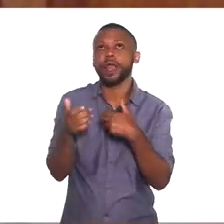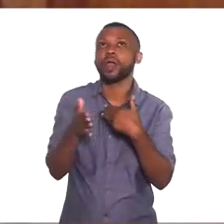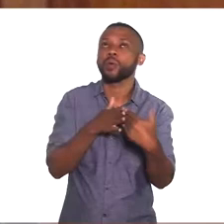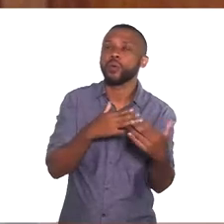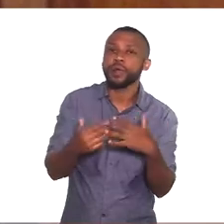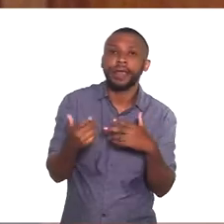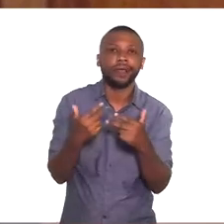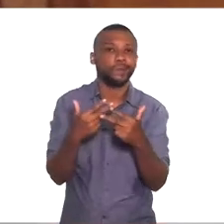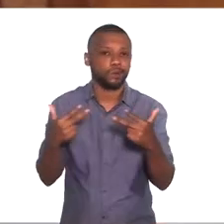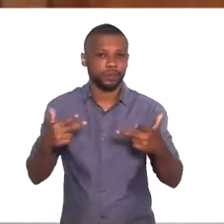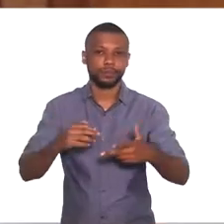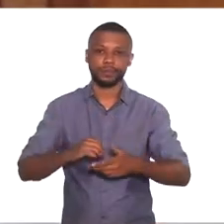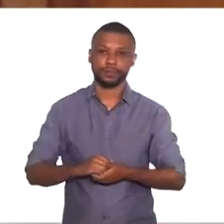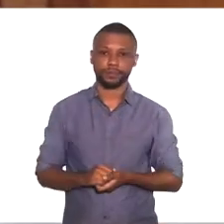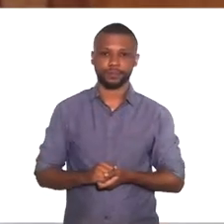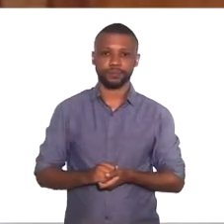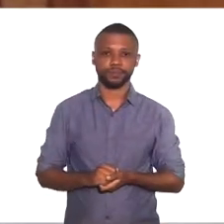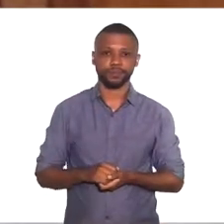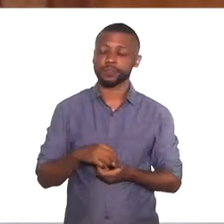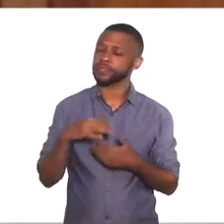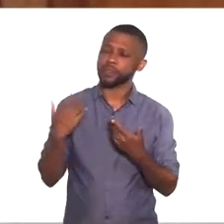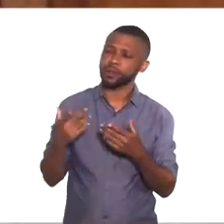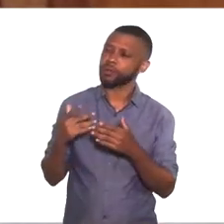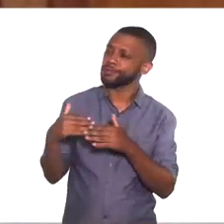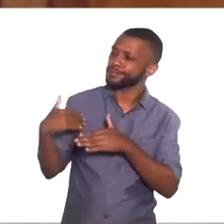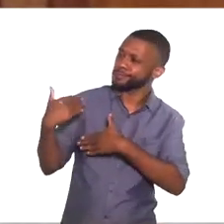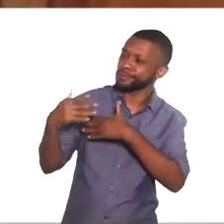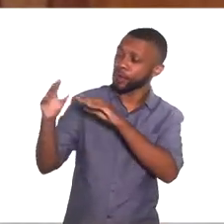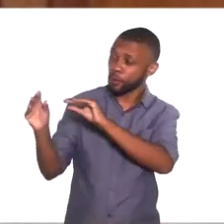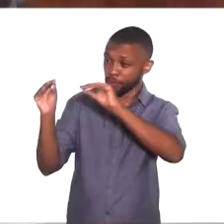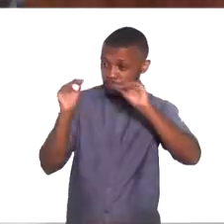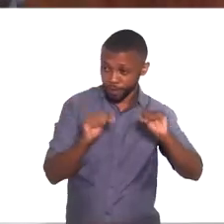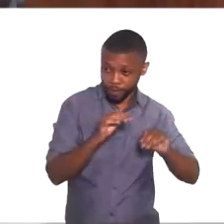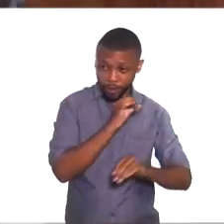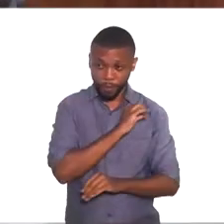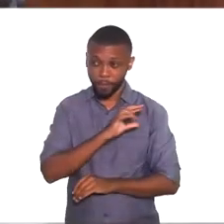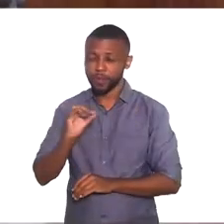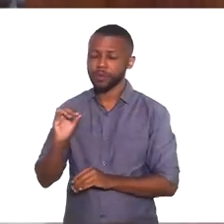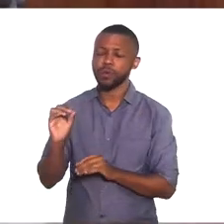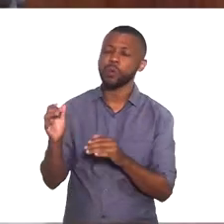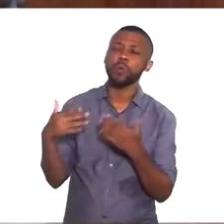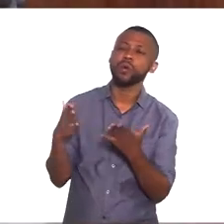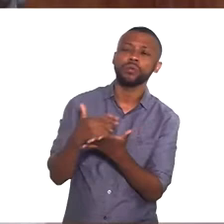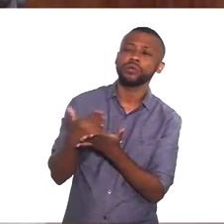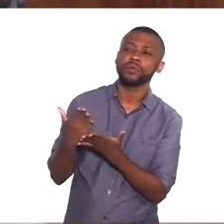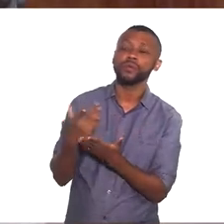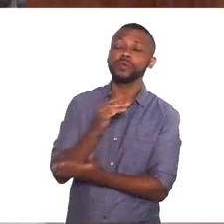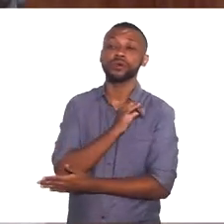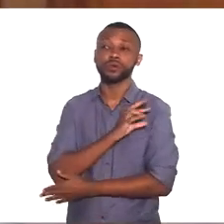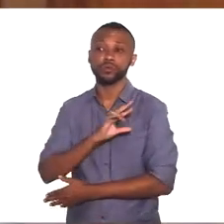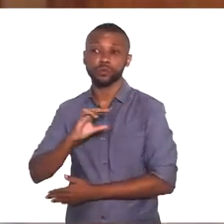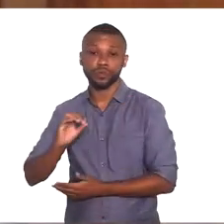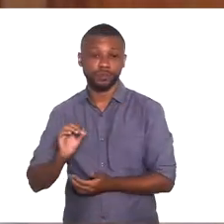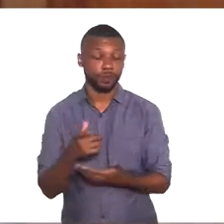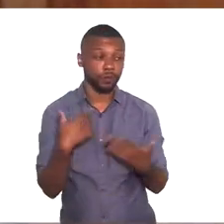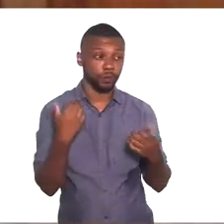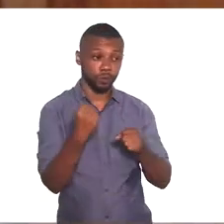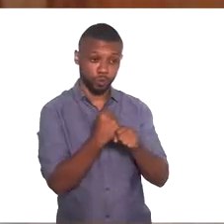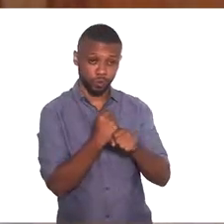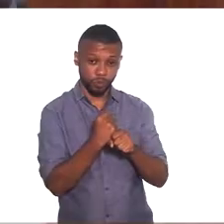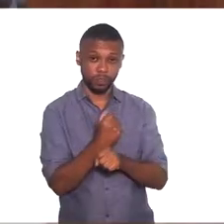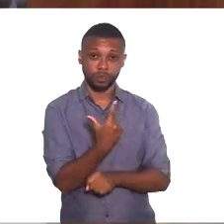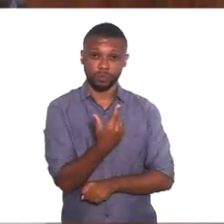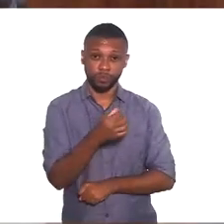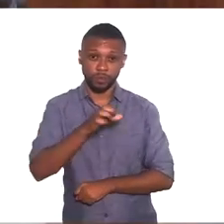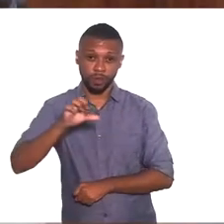da principalmente naquele domingo não Impossível fazer qualquer outra coisa né E aí viemos para o Rio saindo ali sim para o Rio